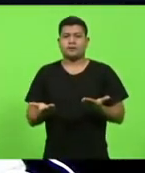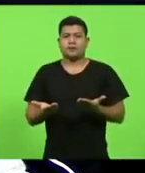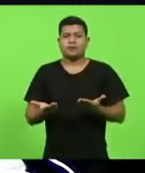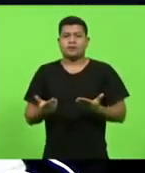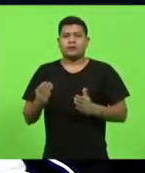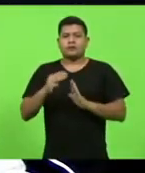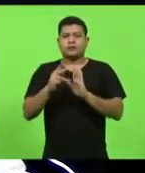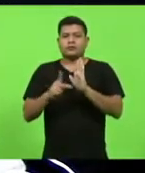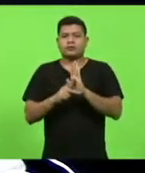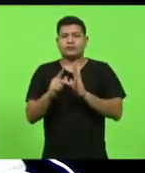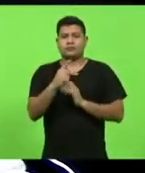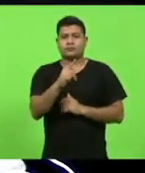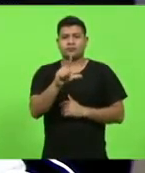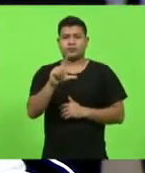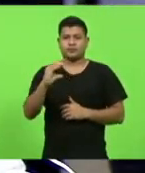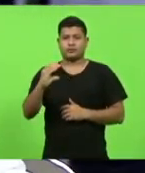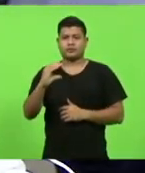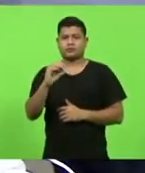provisória PLC